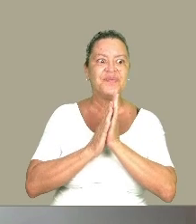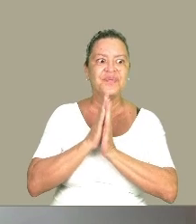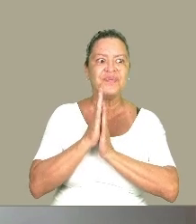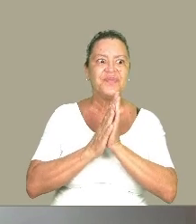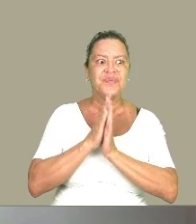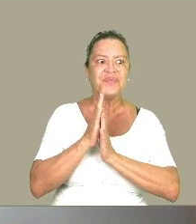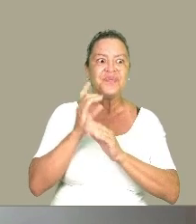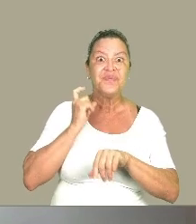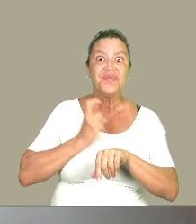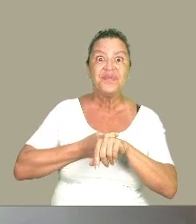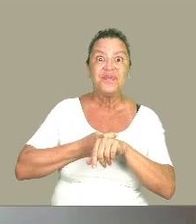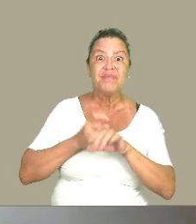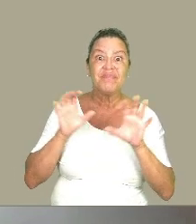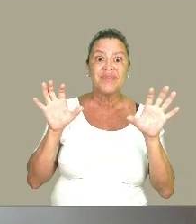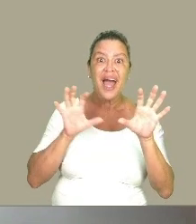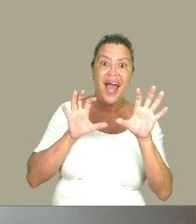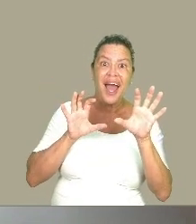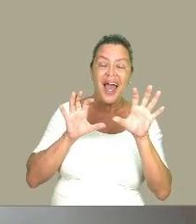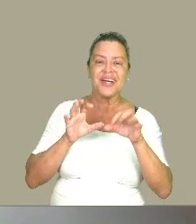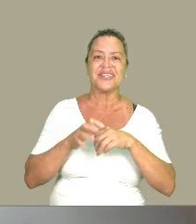congelou.